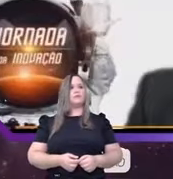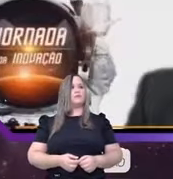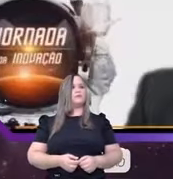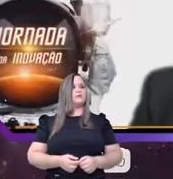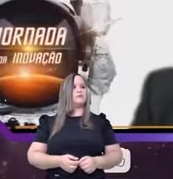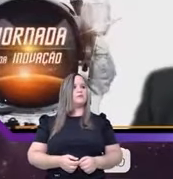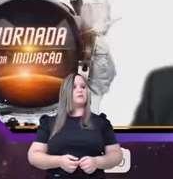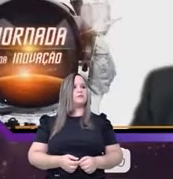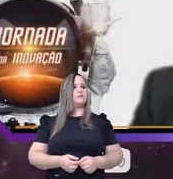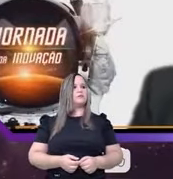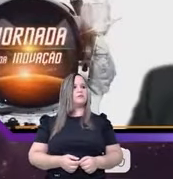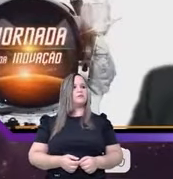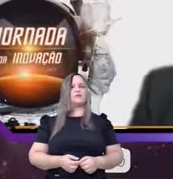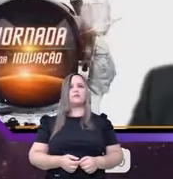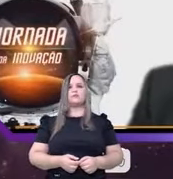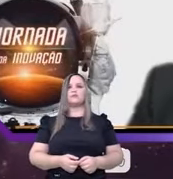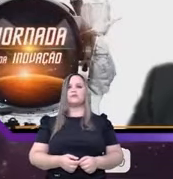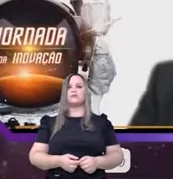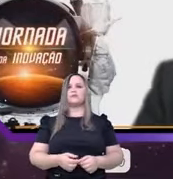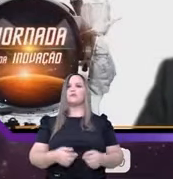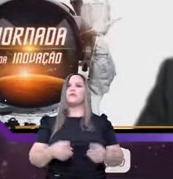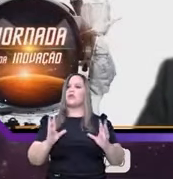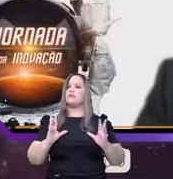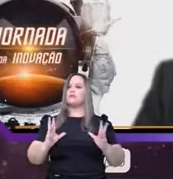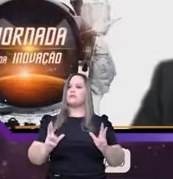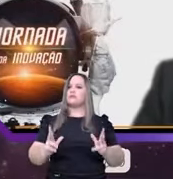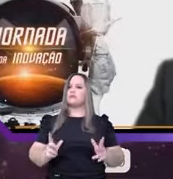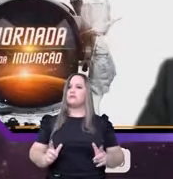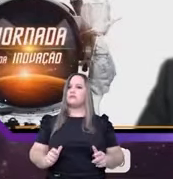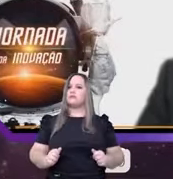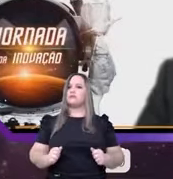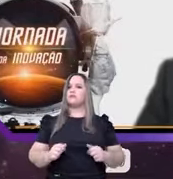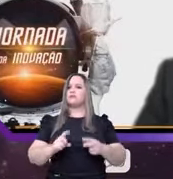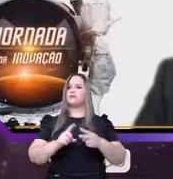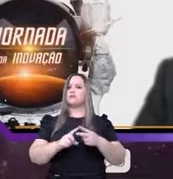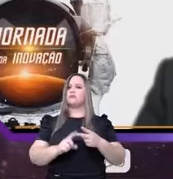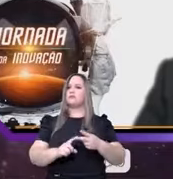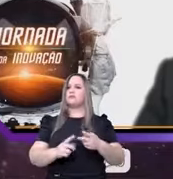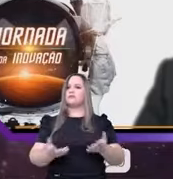a acusação. Se, com os pontos que eu trouxe até o momento,